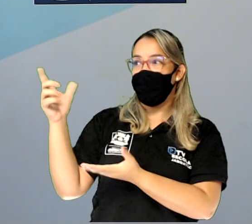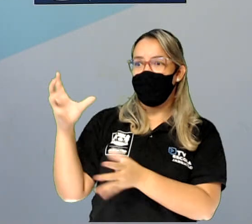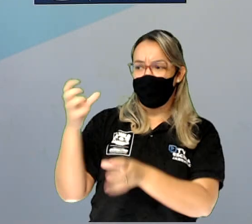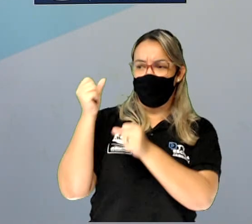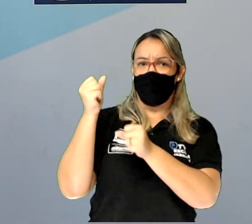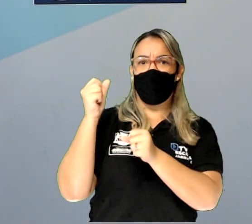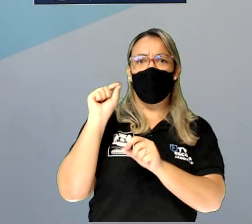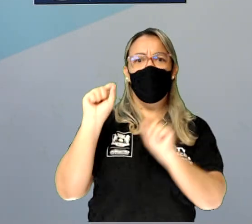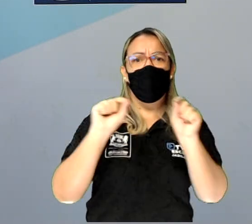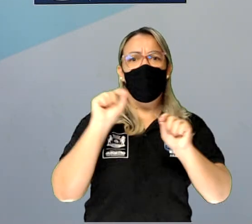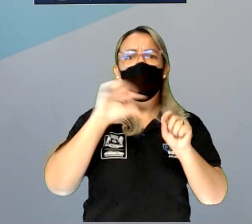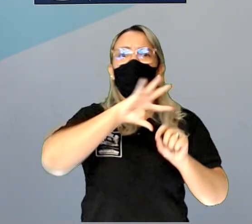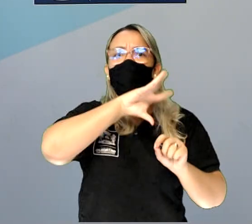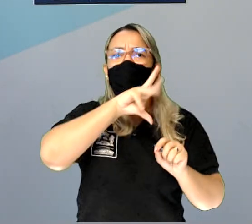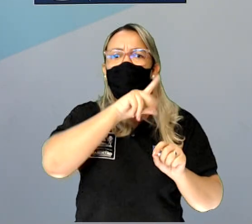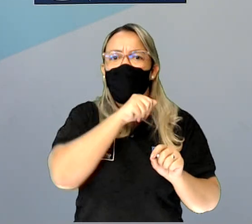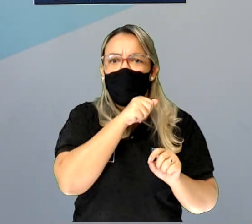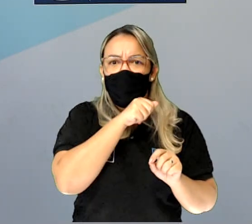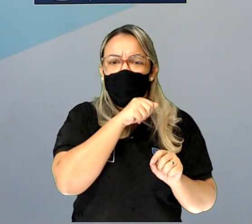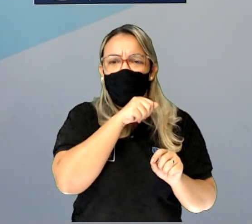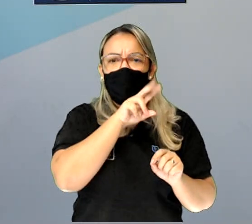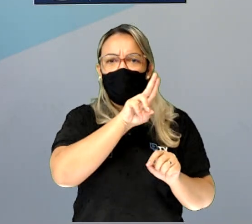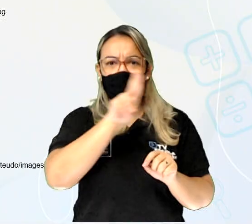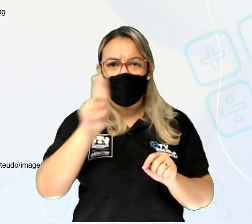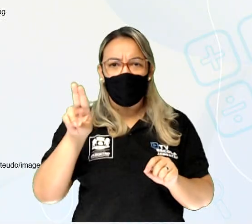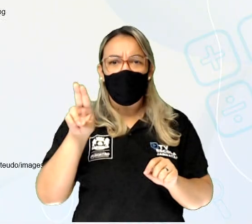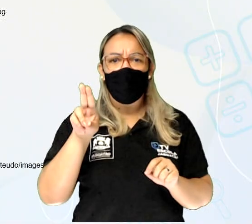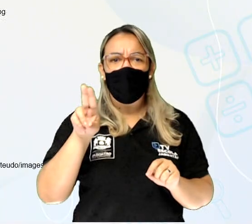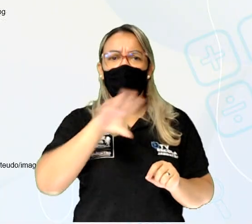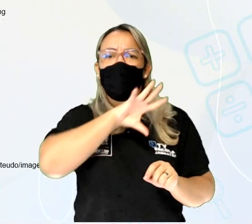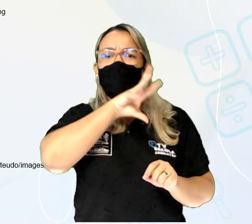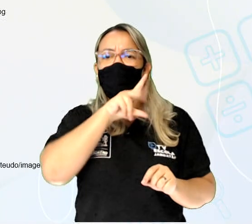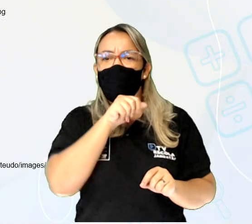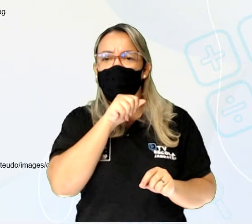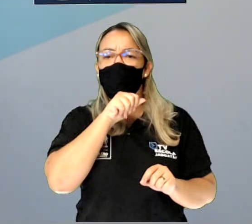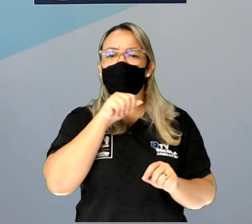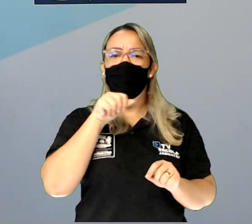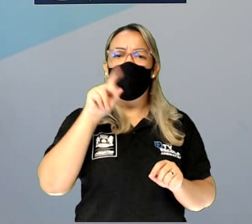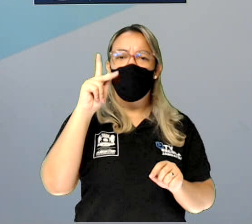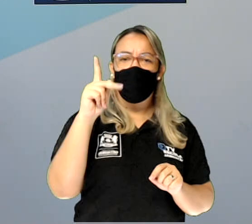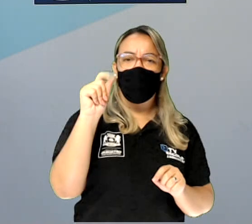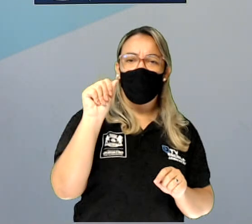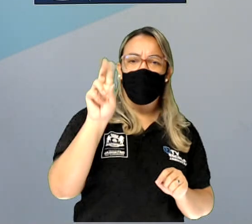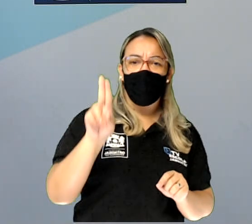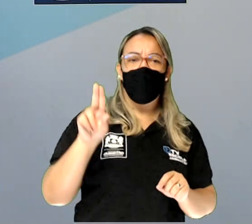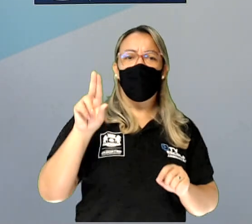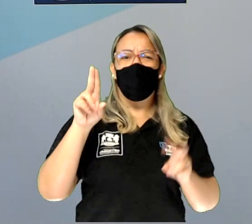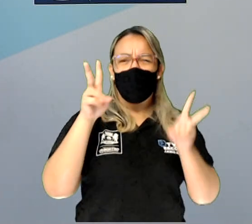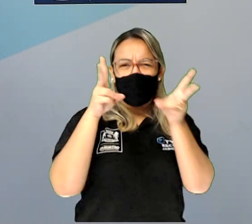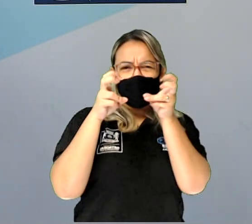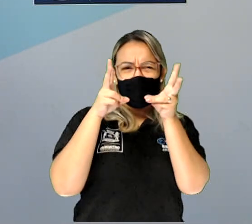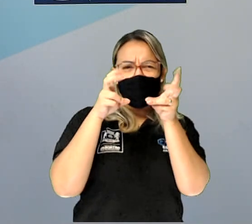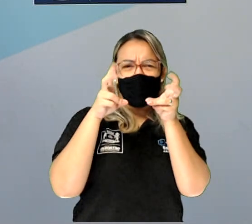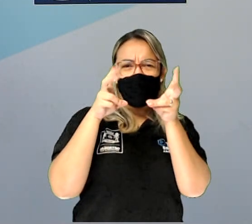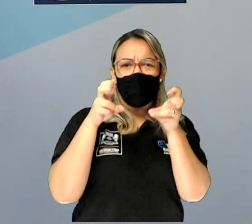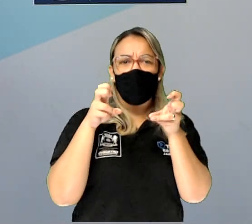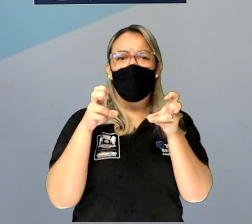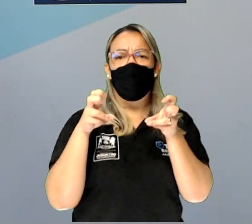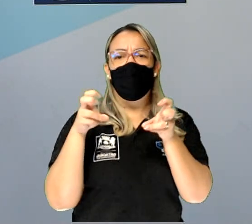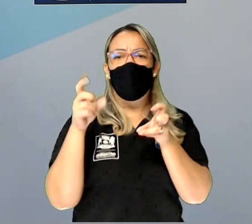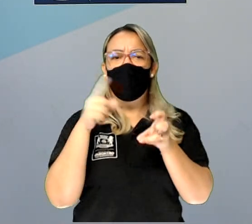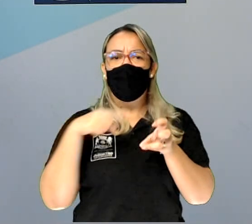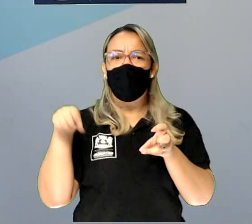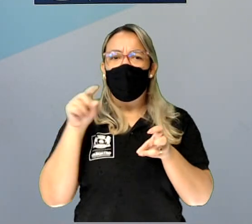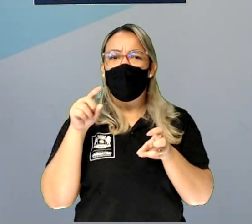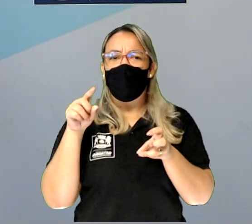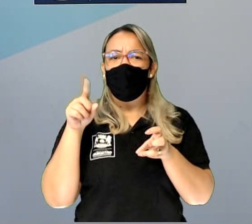bicho chamado bicho-pau. Você não consegue nem identificar direito, ó. Só se você olhar bem direitinho. O bicho-pau é esse